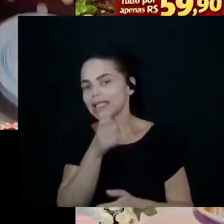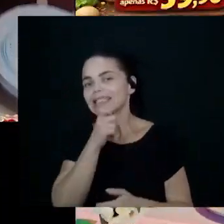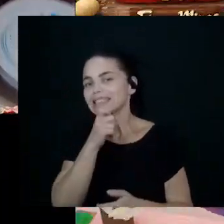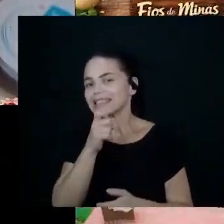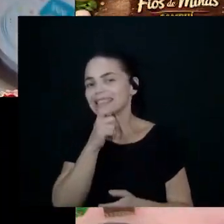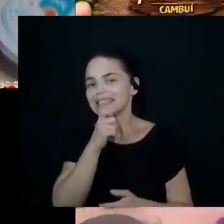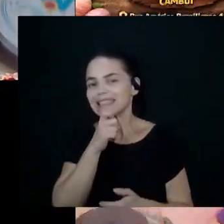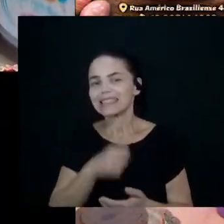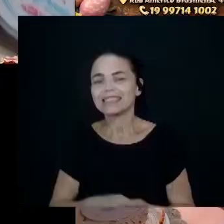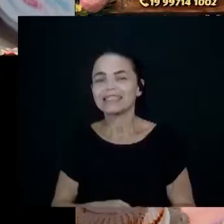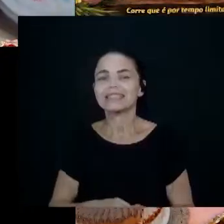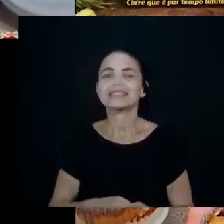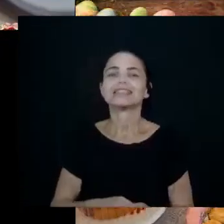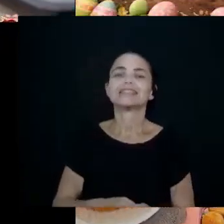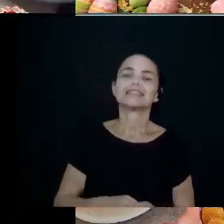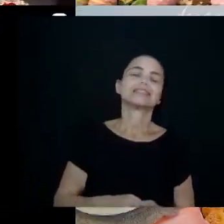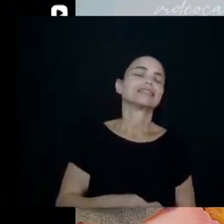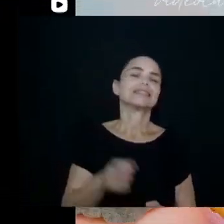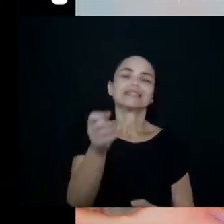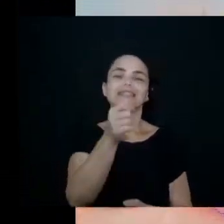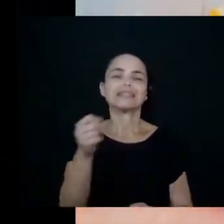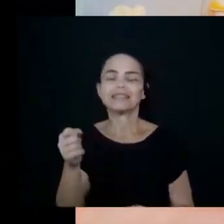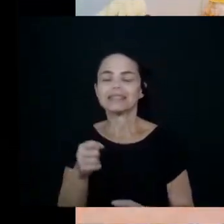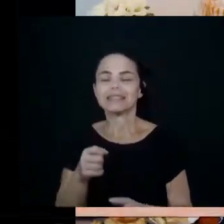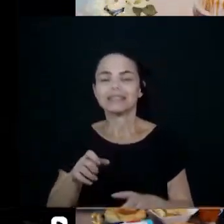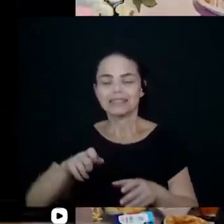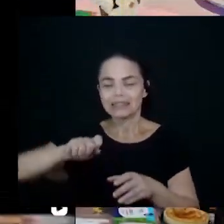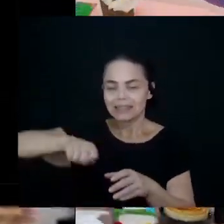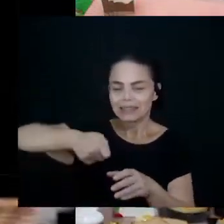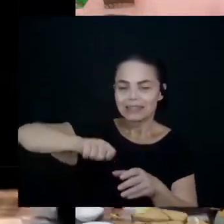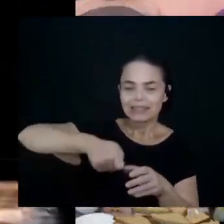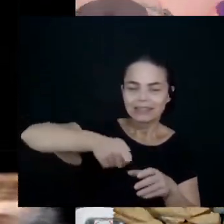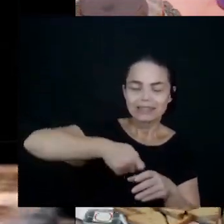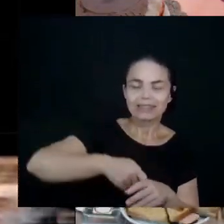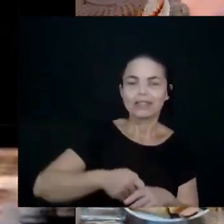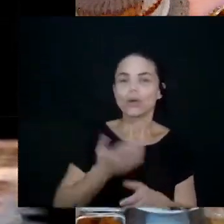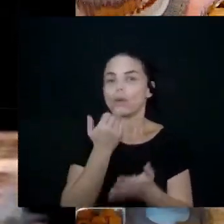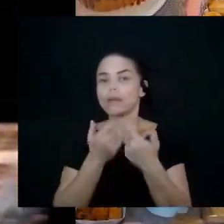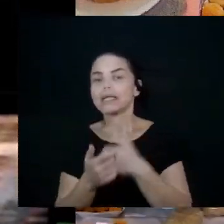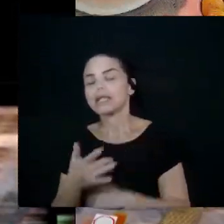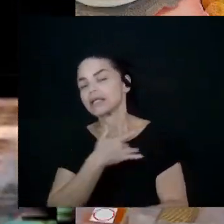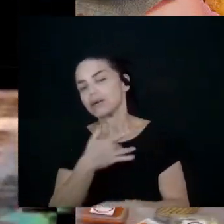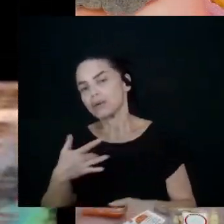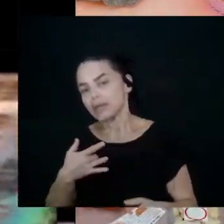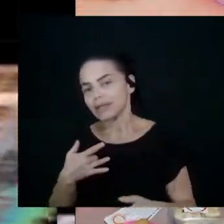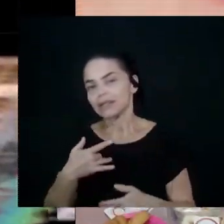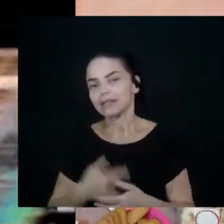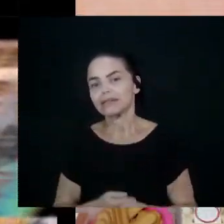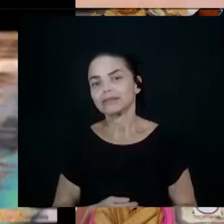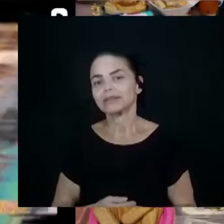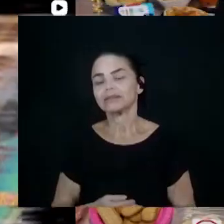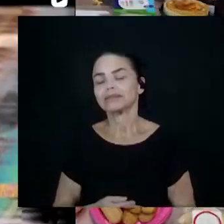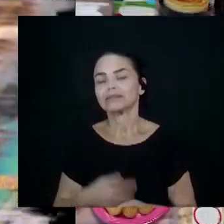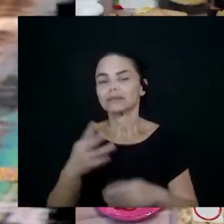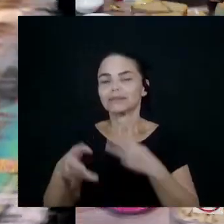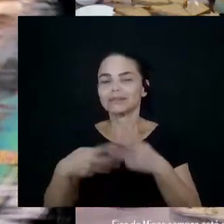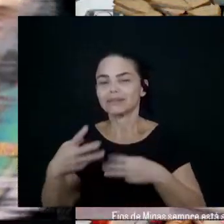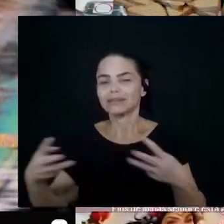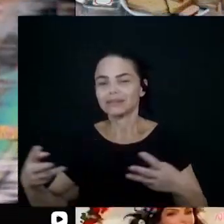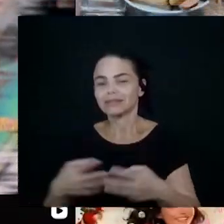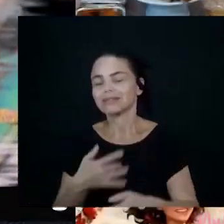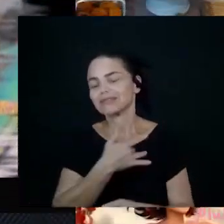queria sair da coisa do congelado por congelado, enlatado, e trazer saúde, porque as nossas massas são